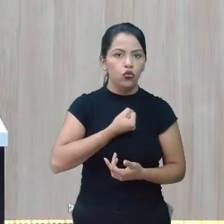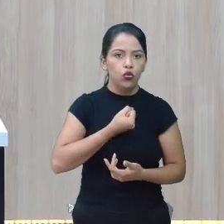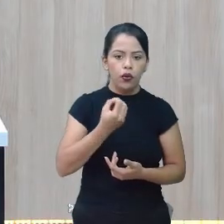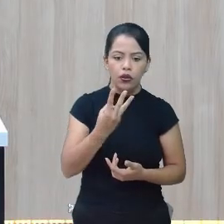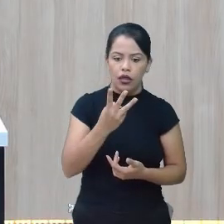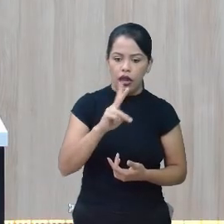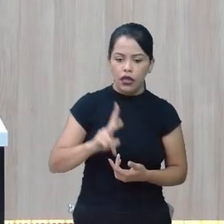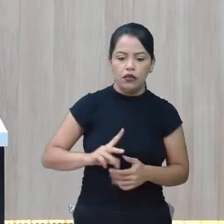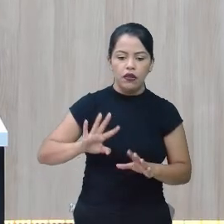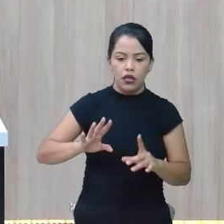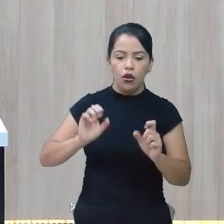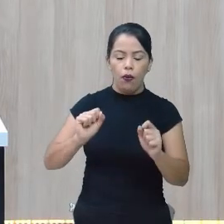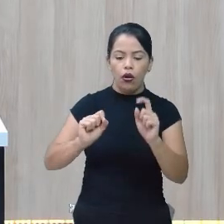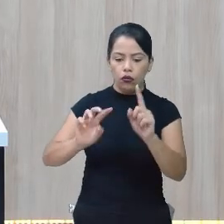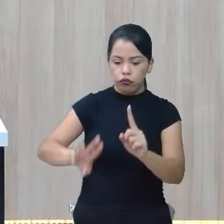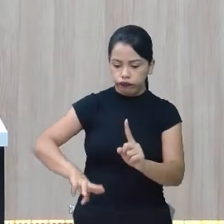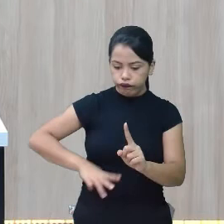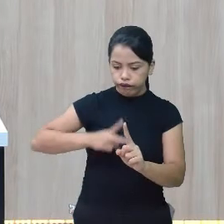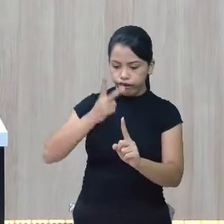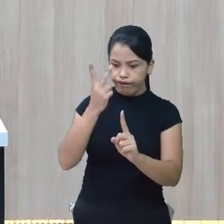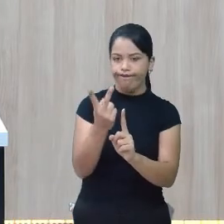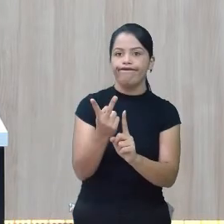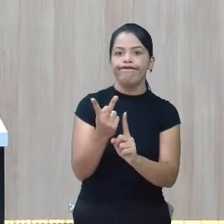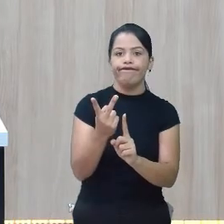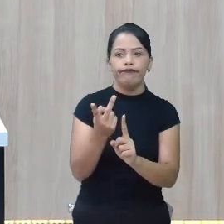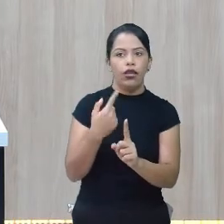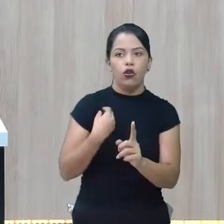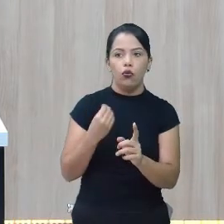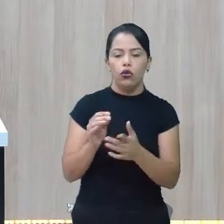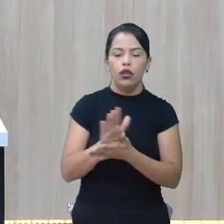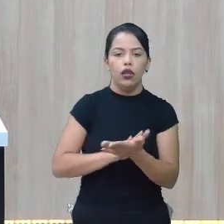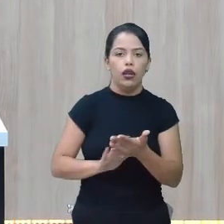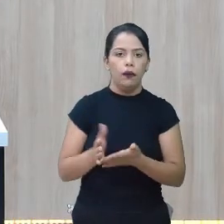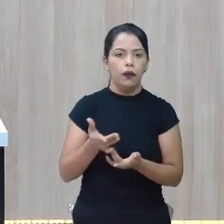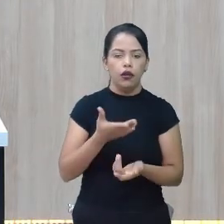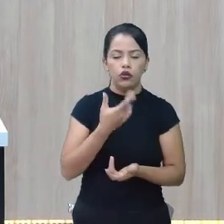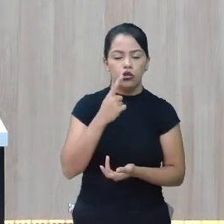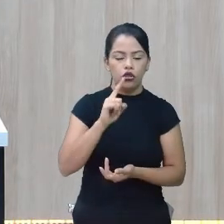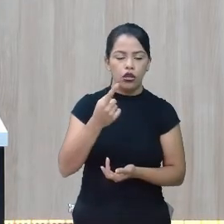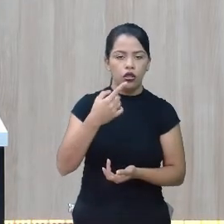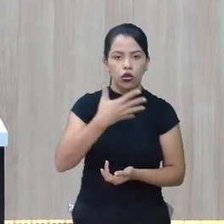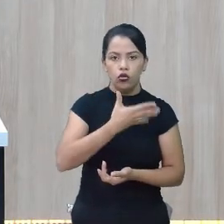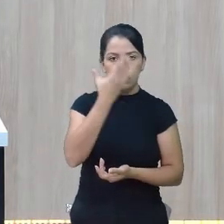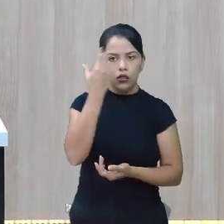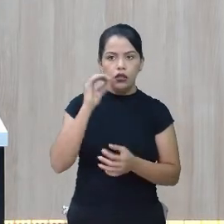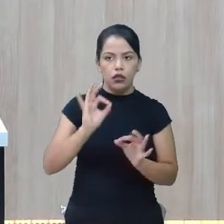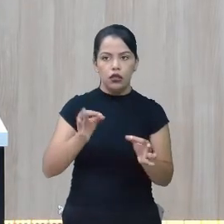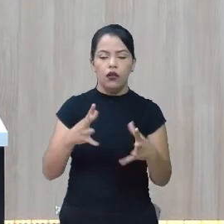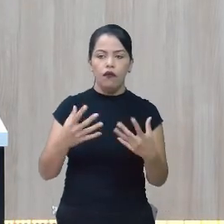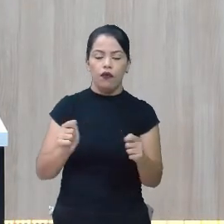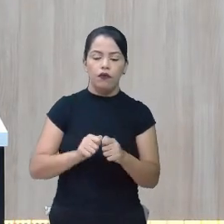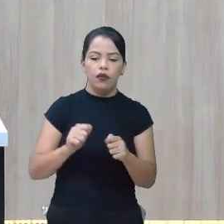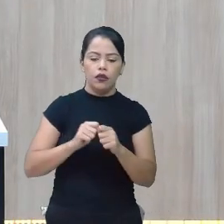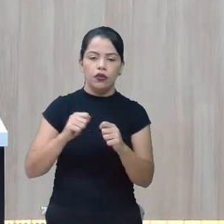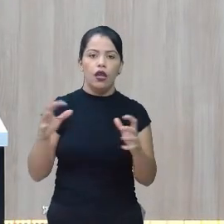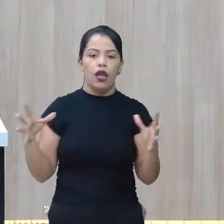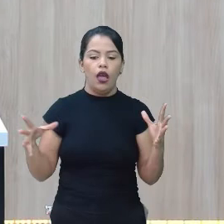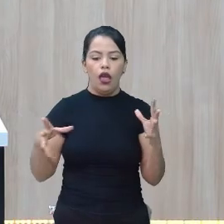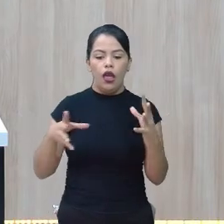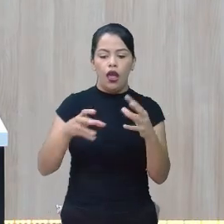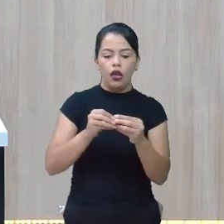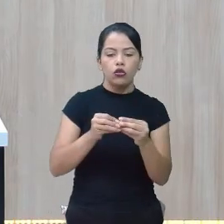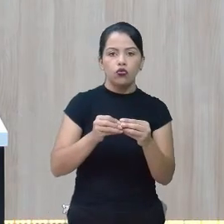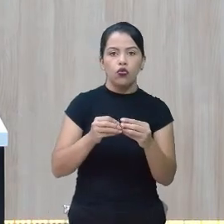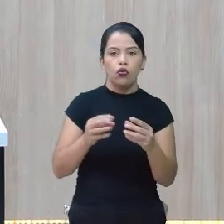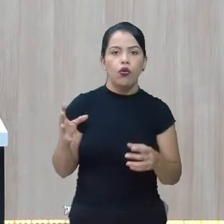certo? Ainda não coloquei nada aqui só pra gente não esquecer. Então vamos fazer aqui um resuminho rápido para que a gente